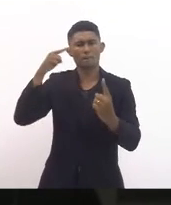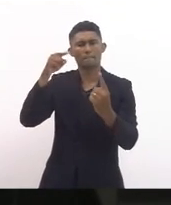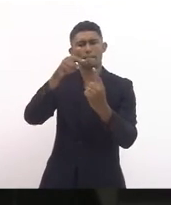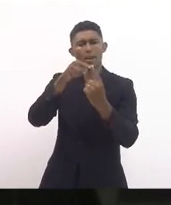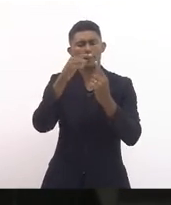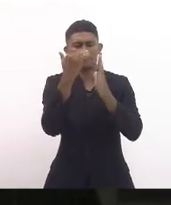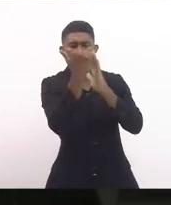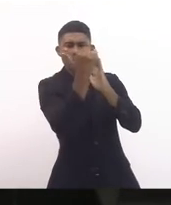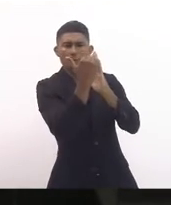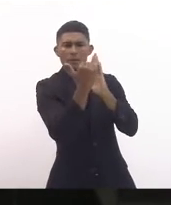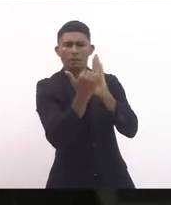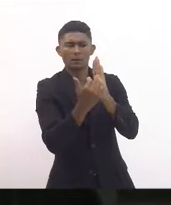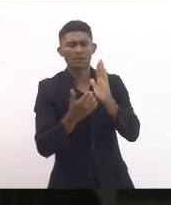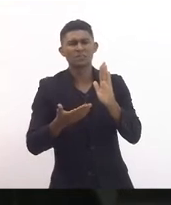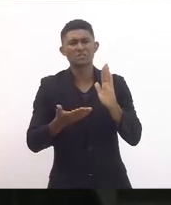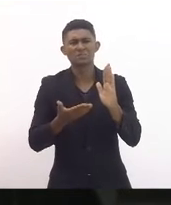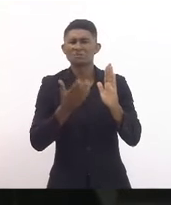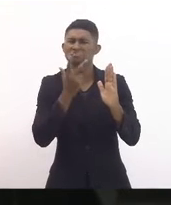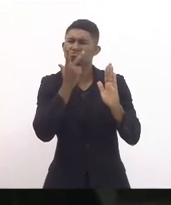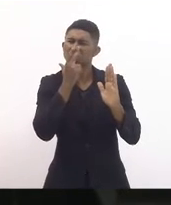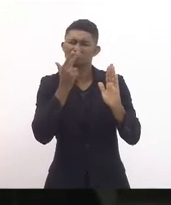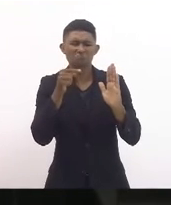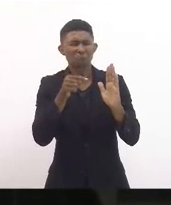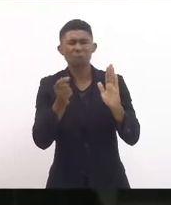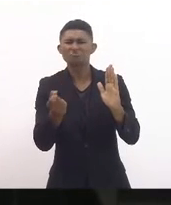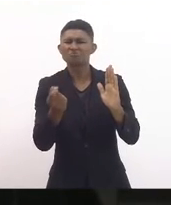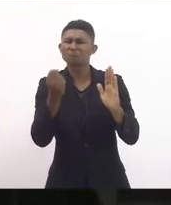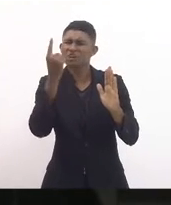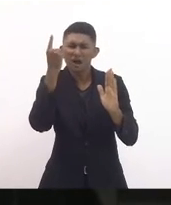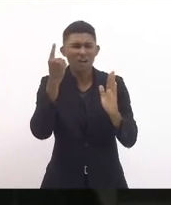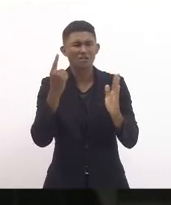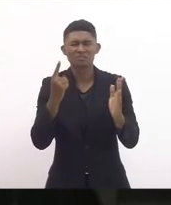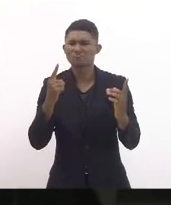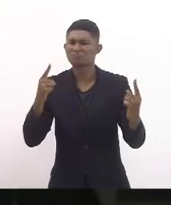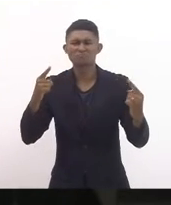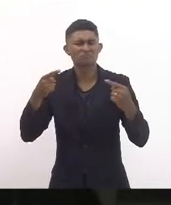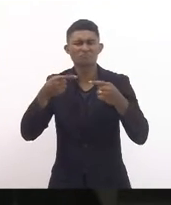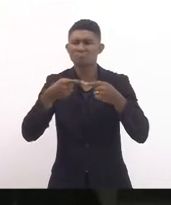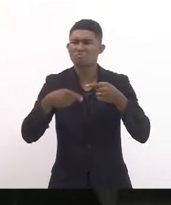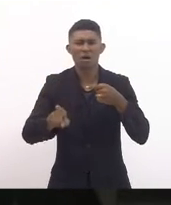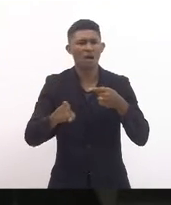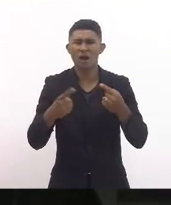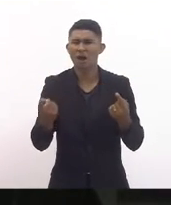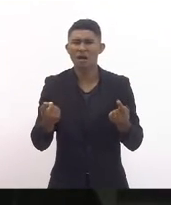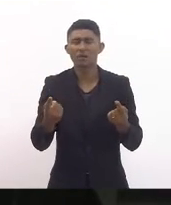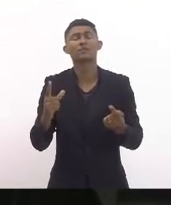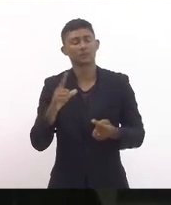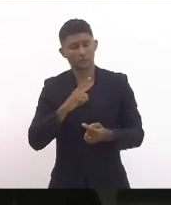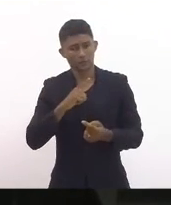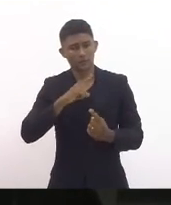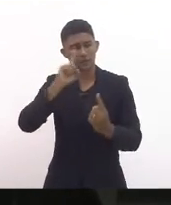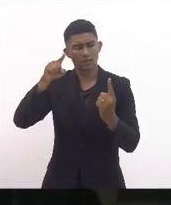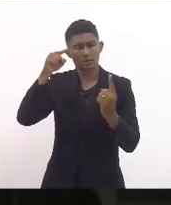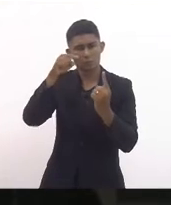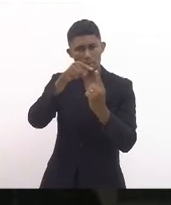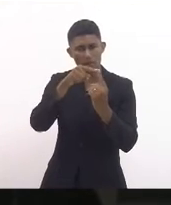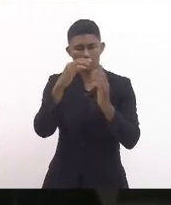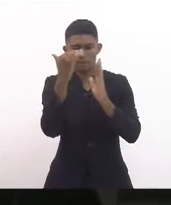alguma Nem só de pão vir a senhora presidente que tem um eixo de desenvolvimento